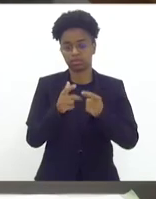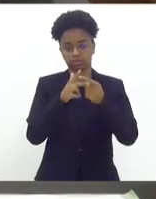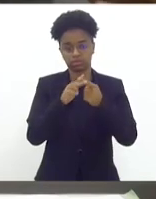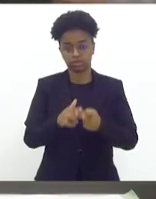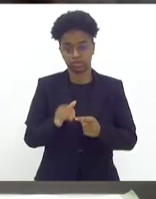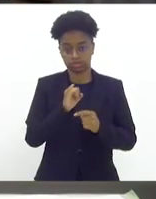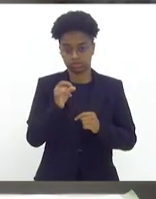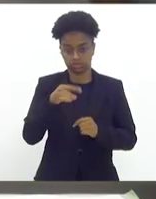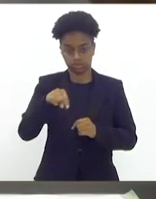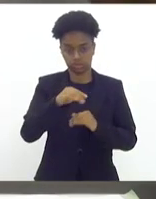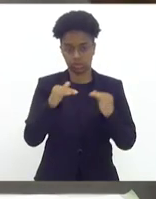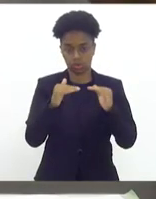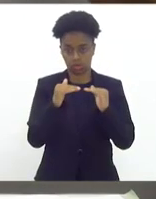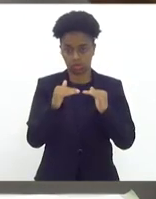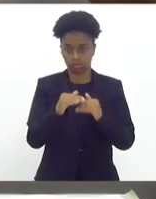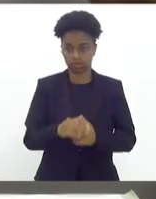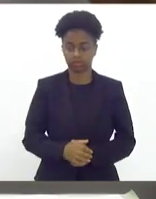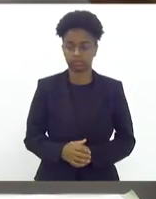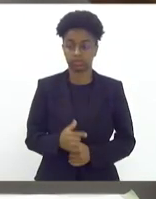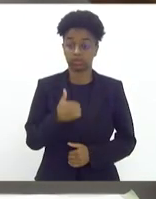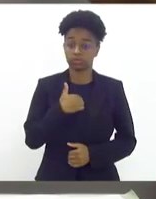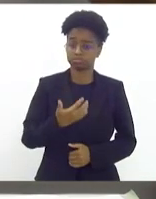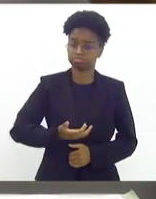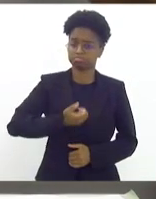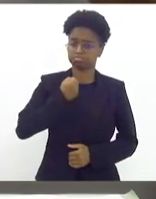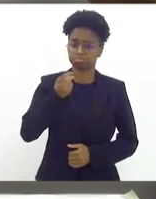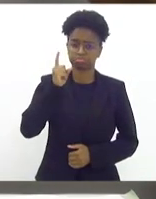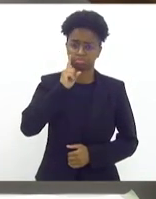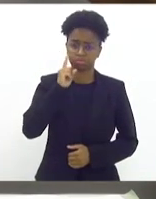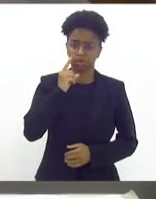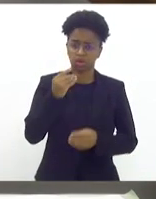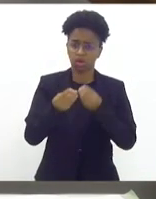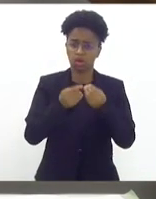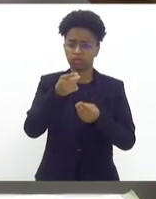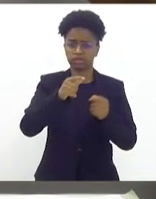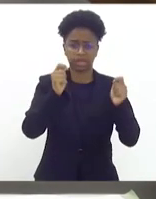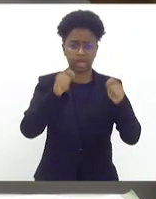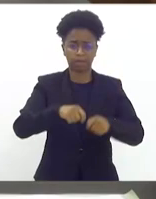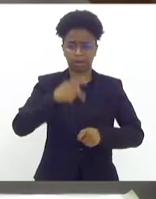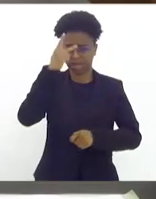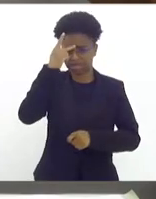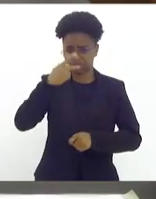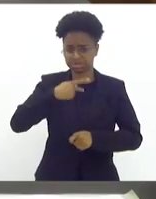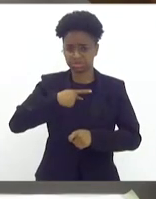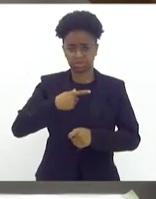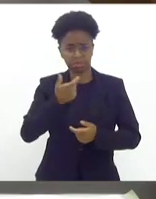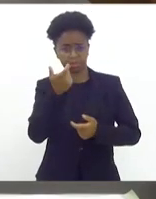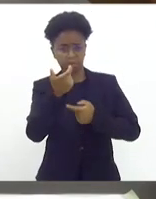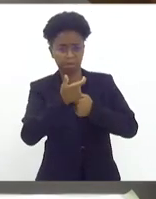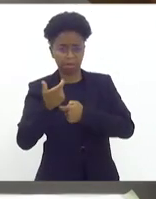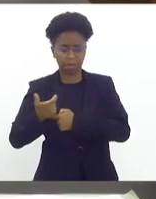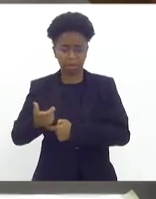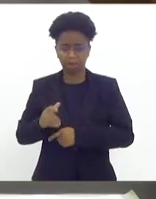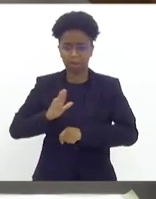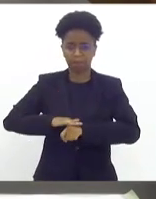todos concordarem. Eu fico surpreendido cada dia com vossa capacidade autocrítica em relação aos vossos próprios